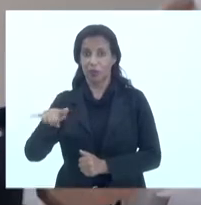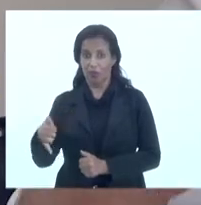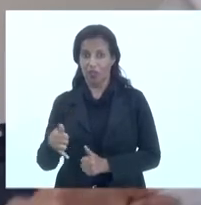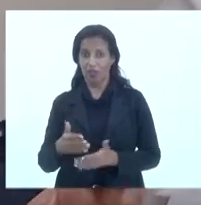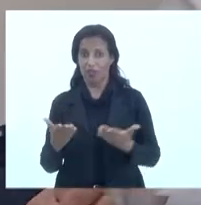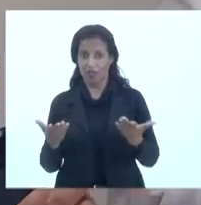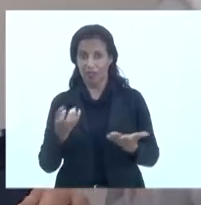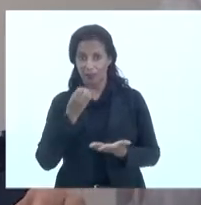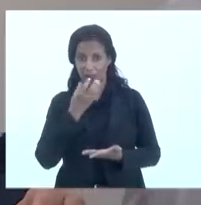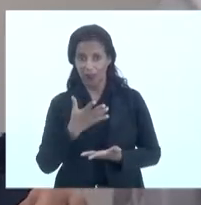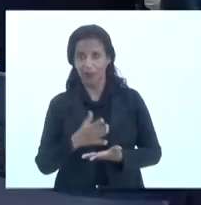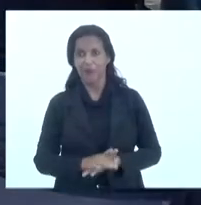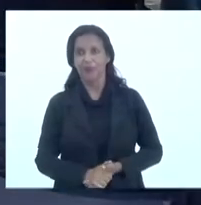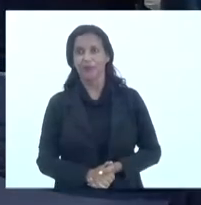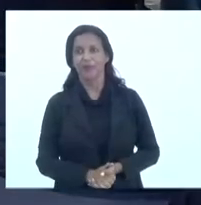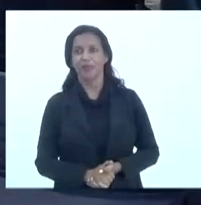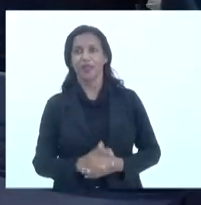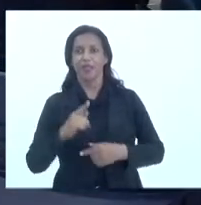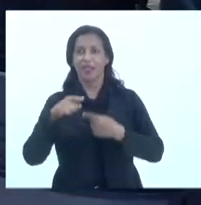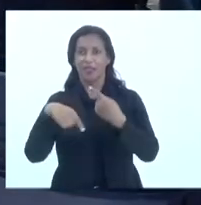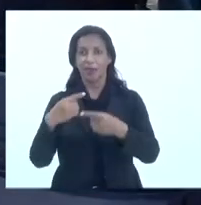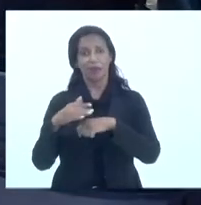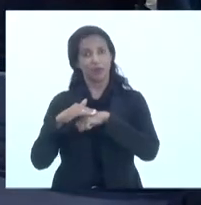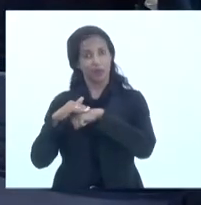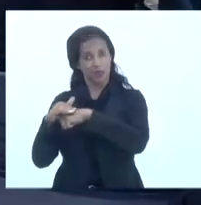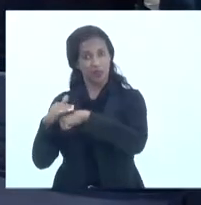Então, depois vocês falam, por favor.